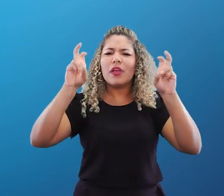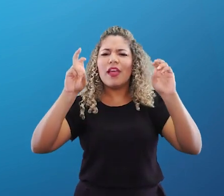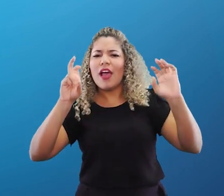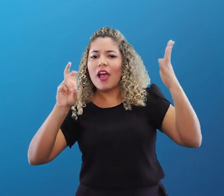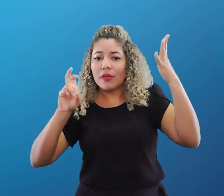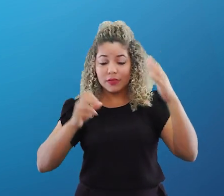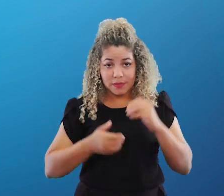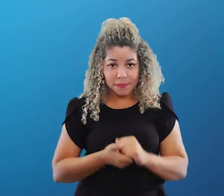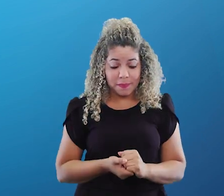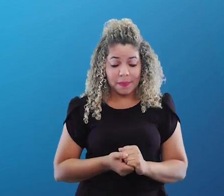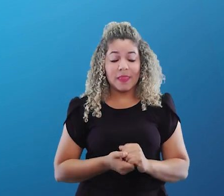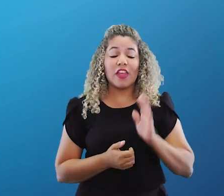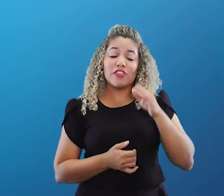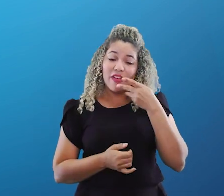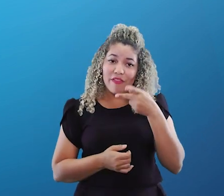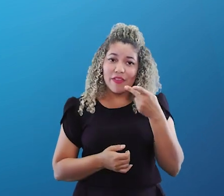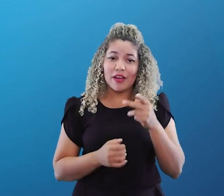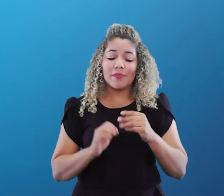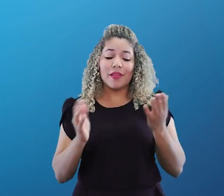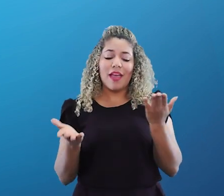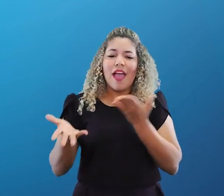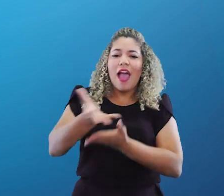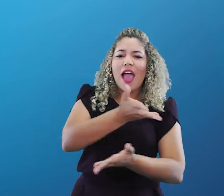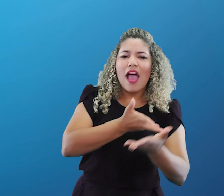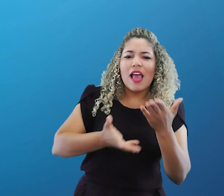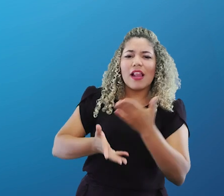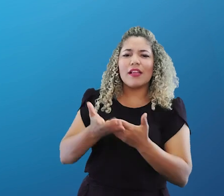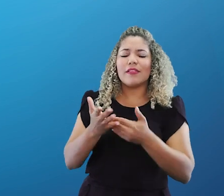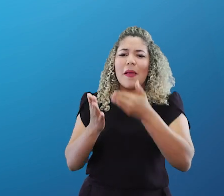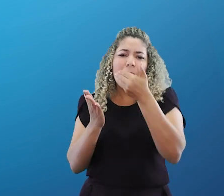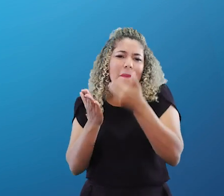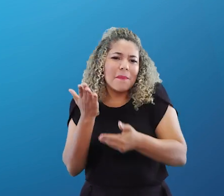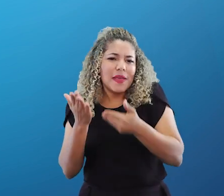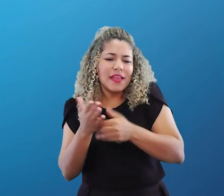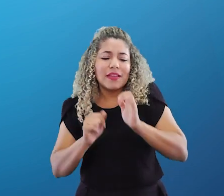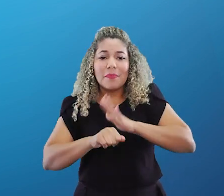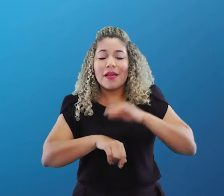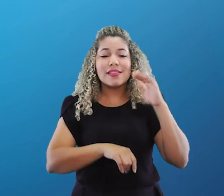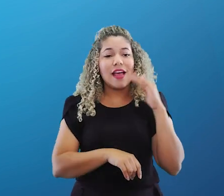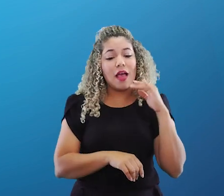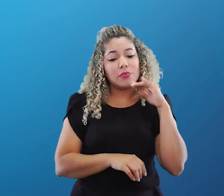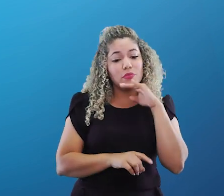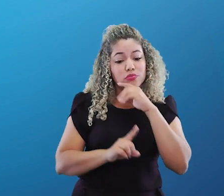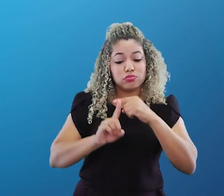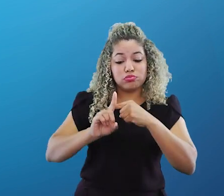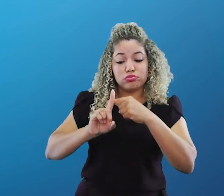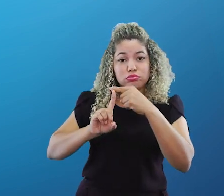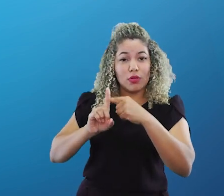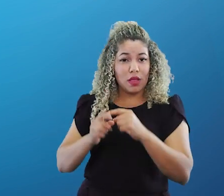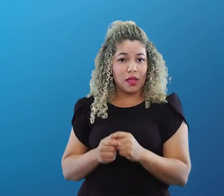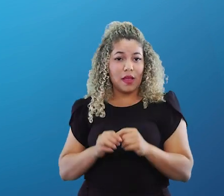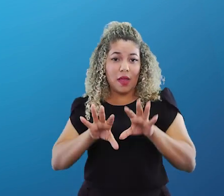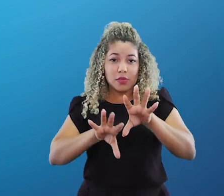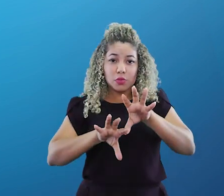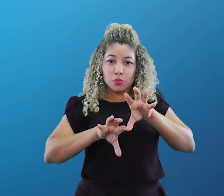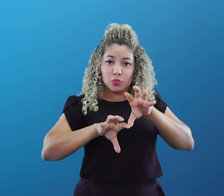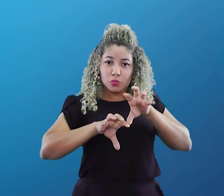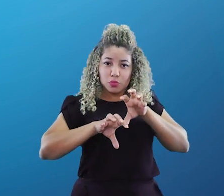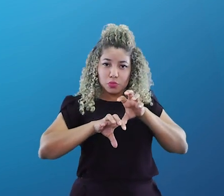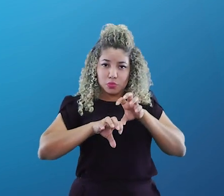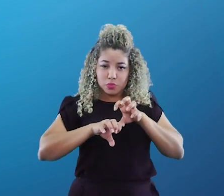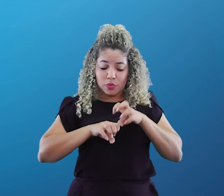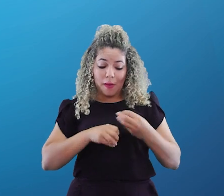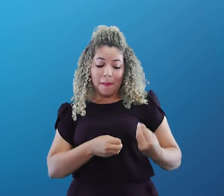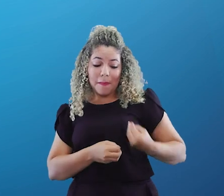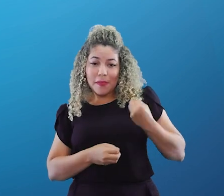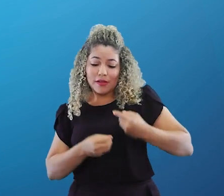fenômeno natural, como dissemos, é relacionada a essa perda mais rápida do calor, ou seja, nós temos aqui a absorção pelas superfícies